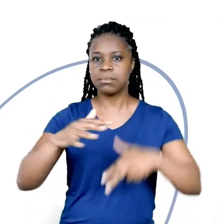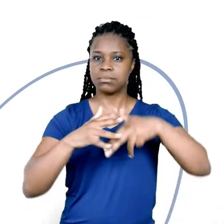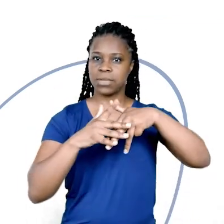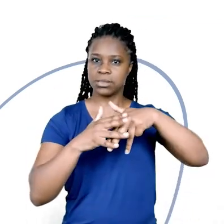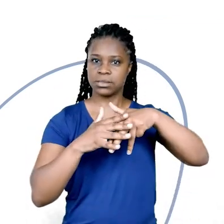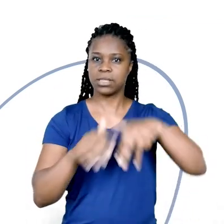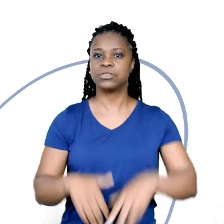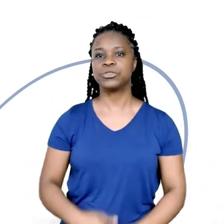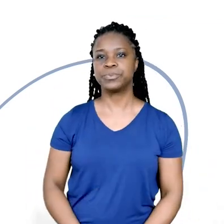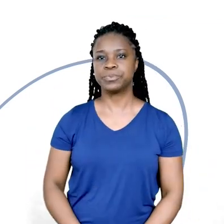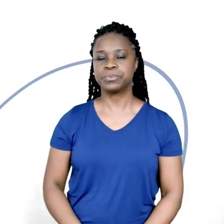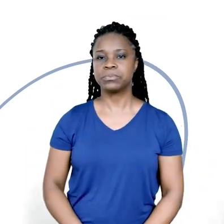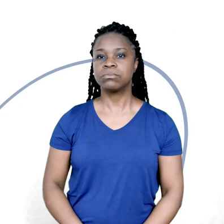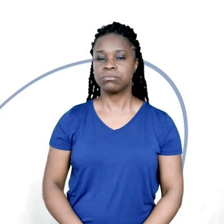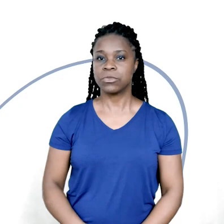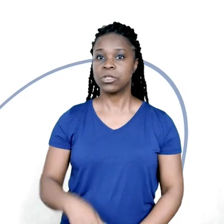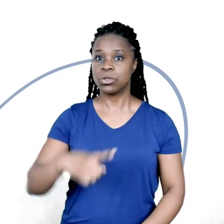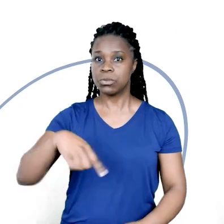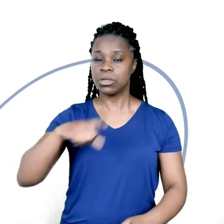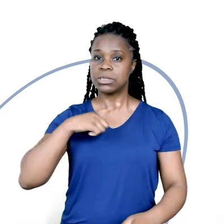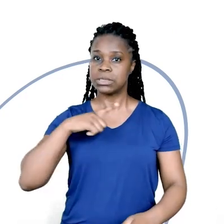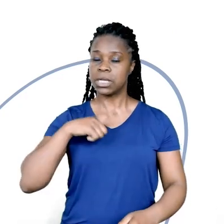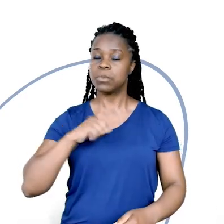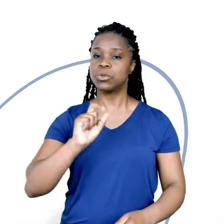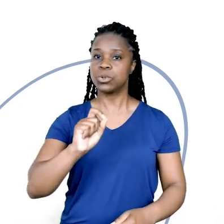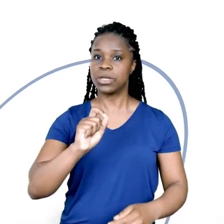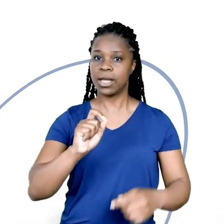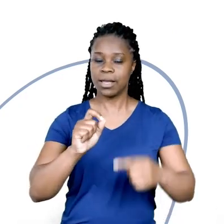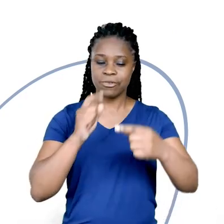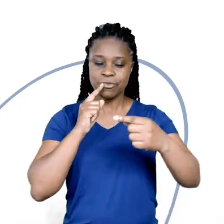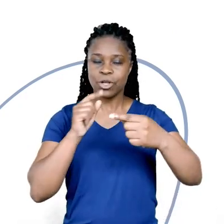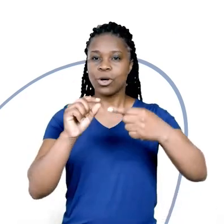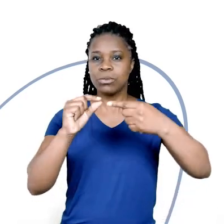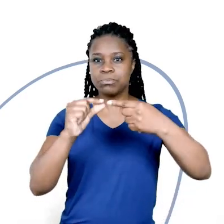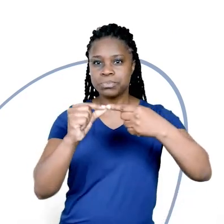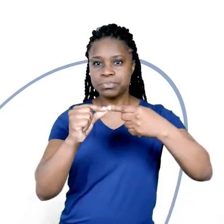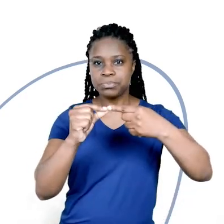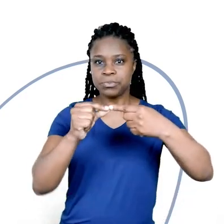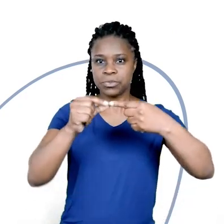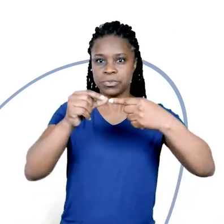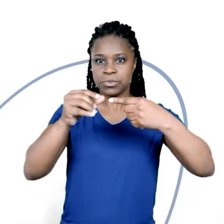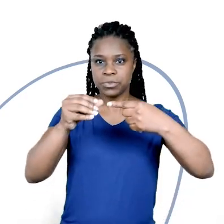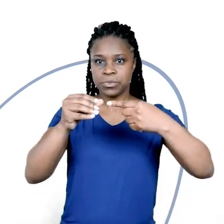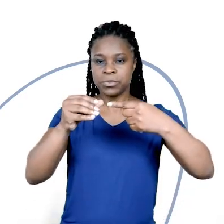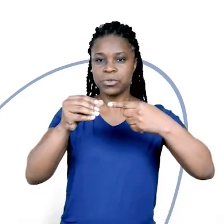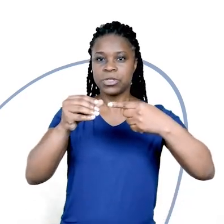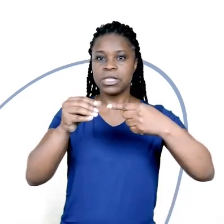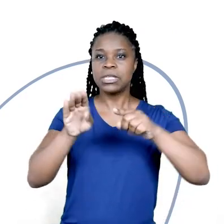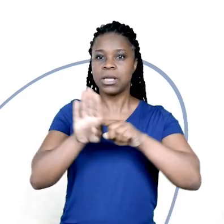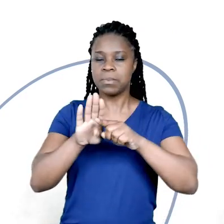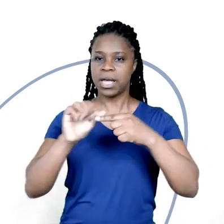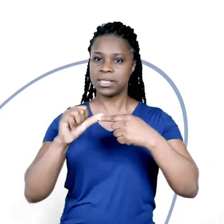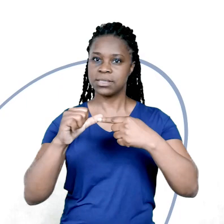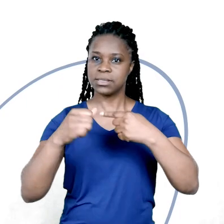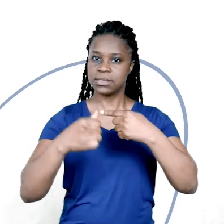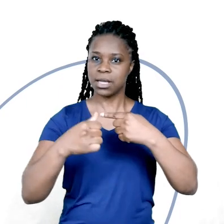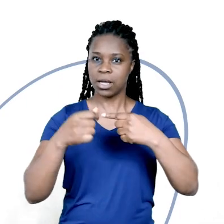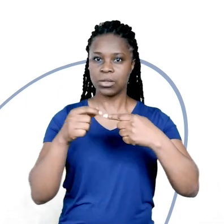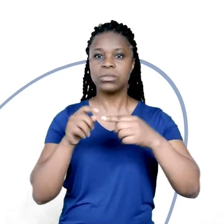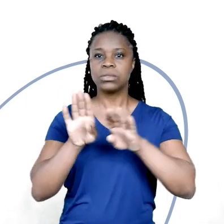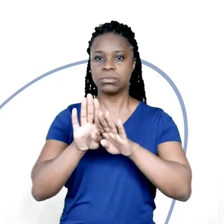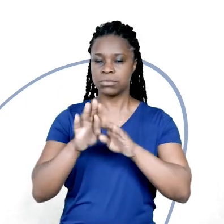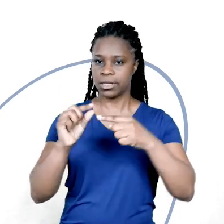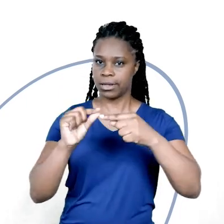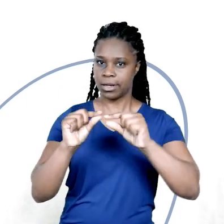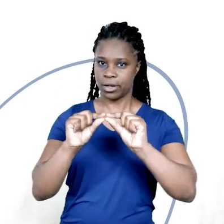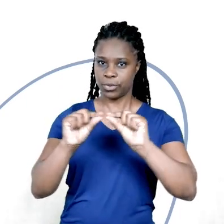paciente. Na agulha temos a tampa externa, a tampa interna, o selo protetor